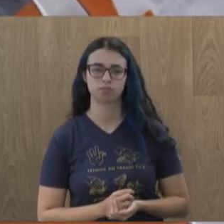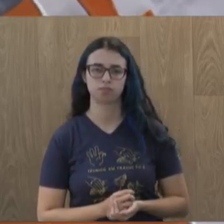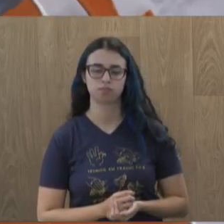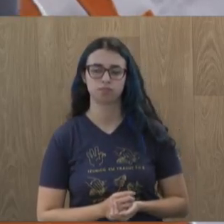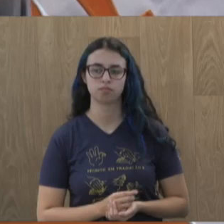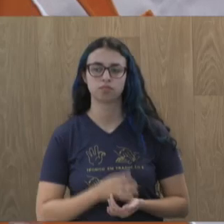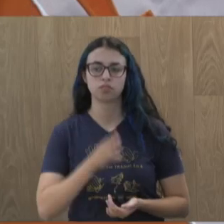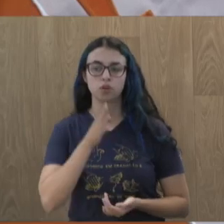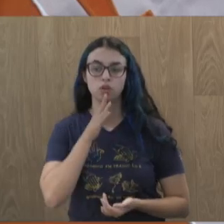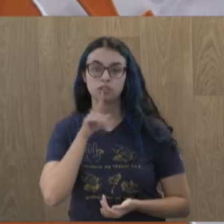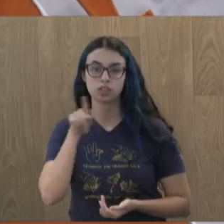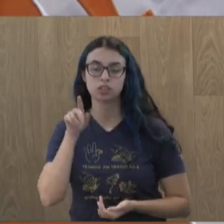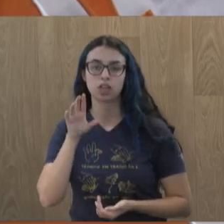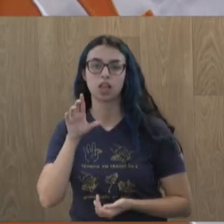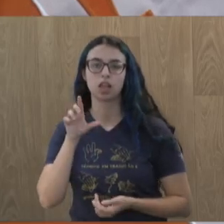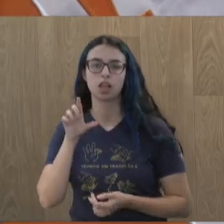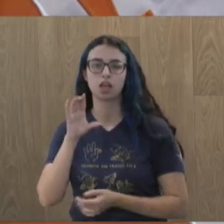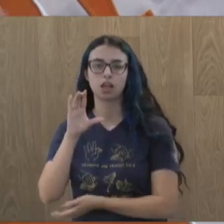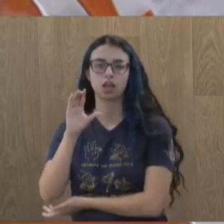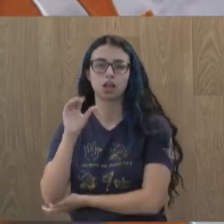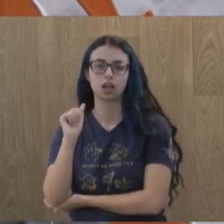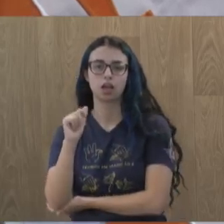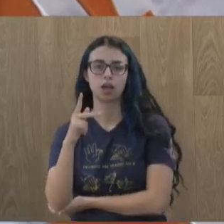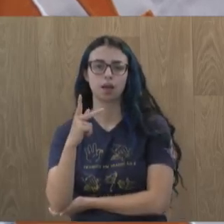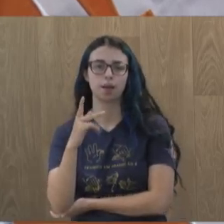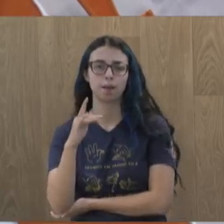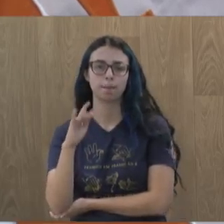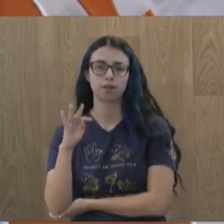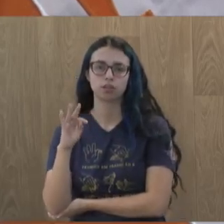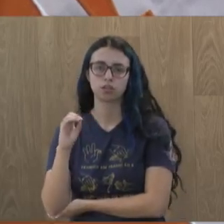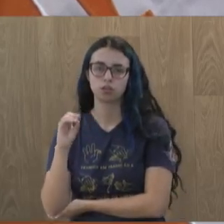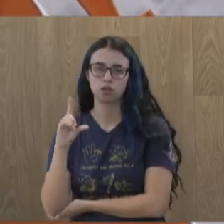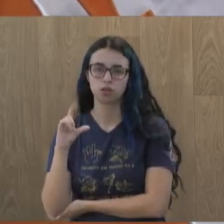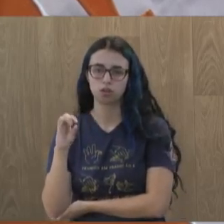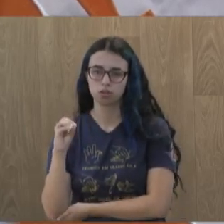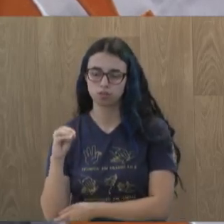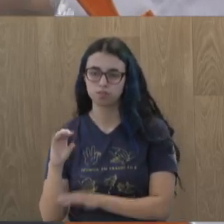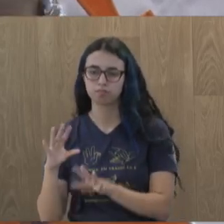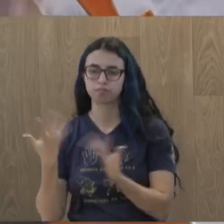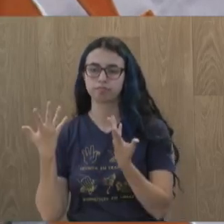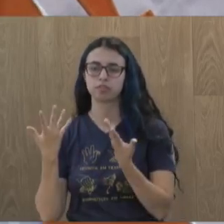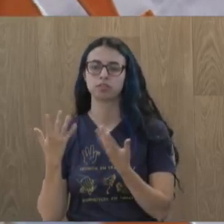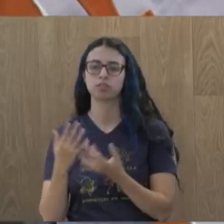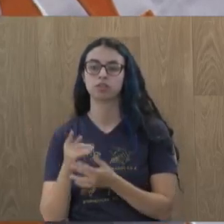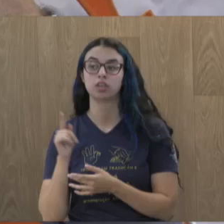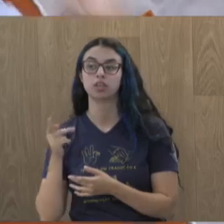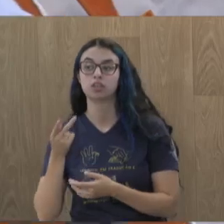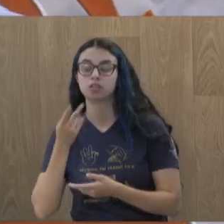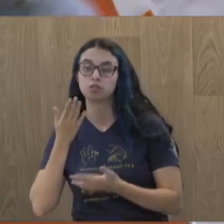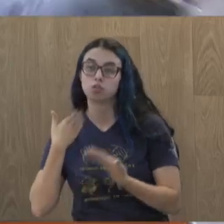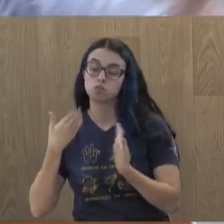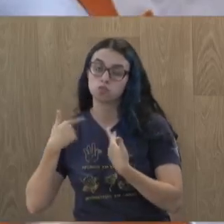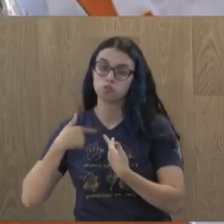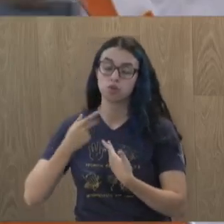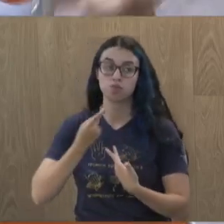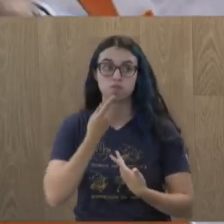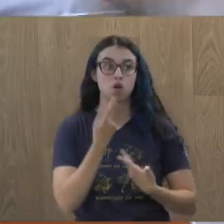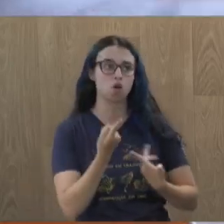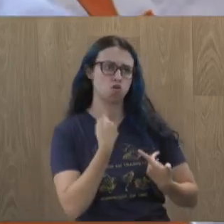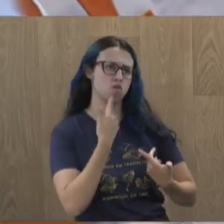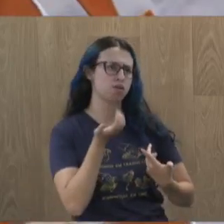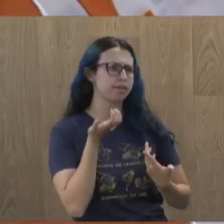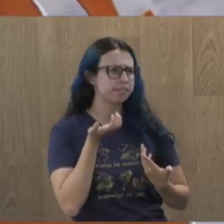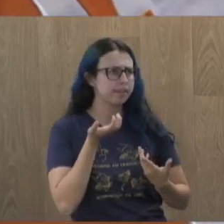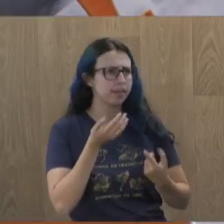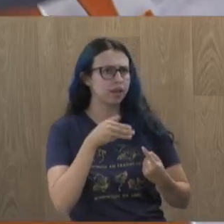Conheci eles lá em Capitólio, numa confraternização lá. Aí eles comentaram comigo, a gente está querendo colocar o McDonald's lá, mas não